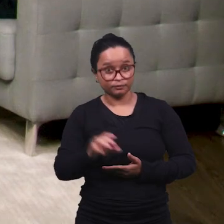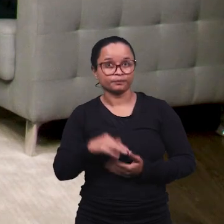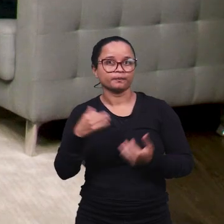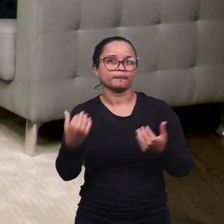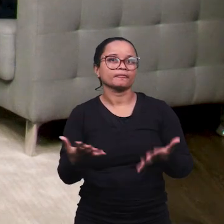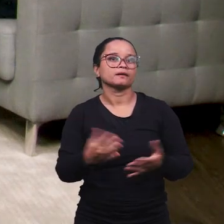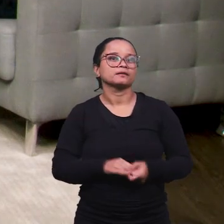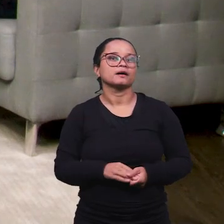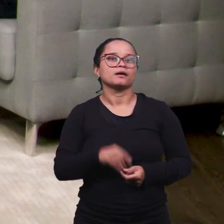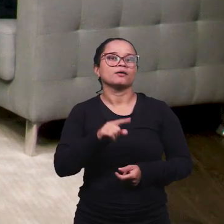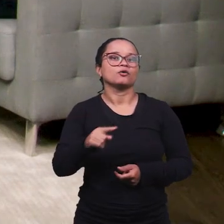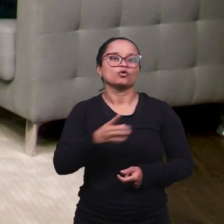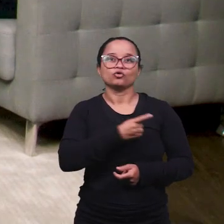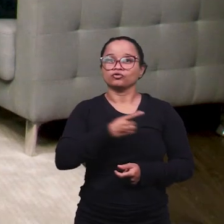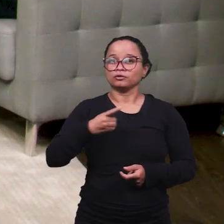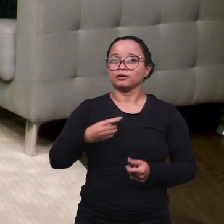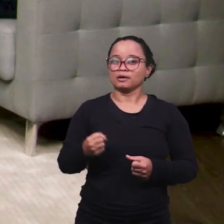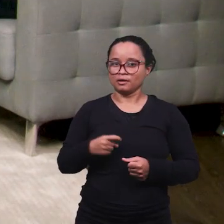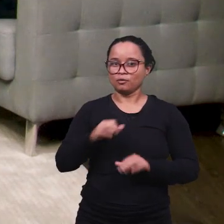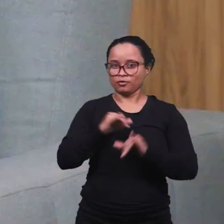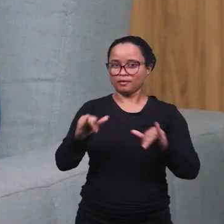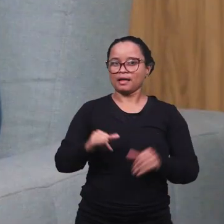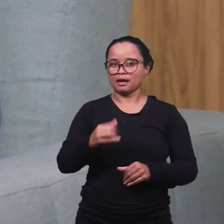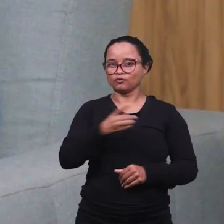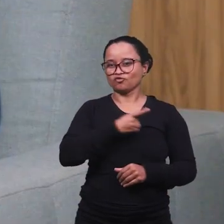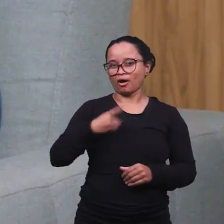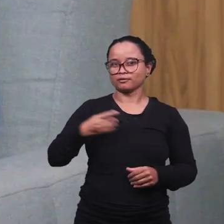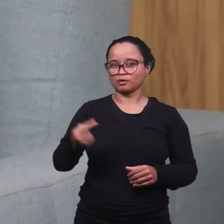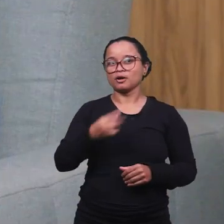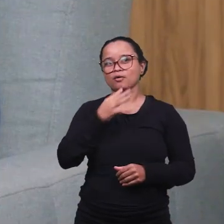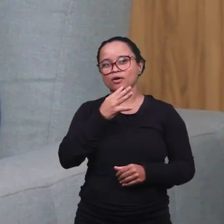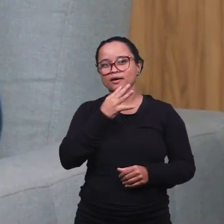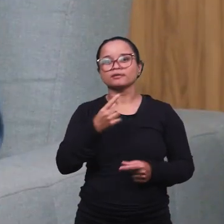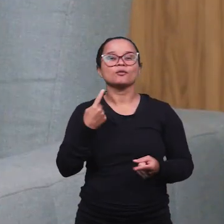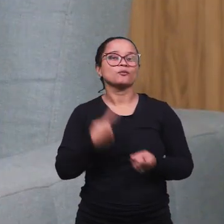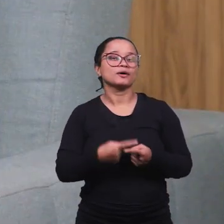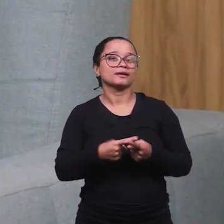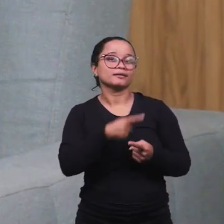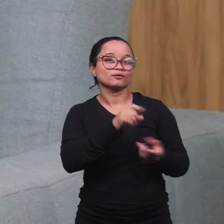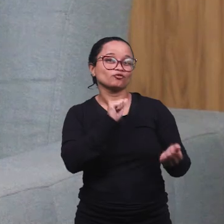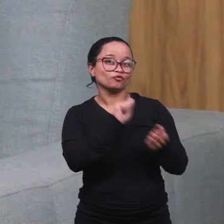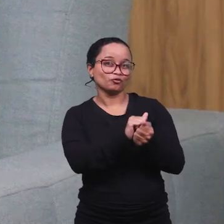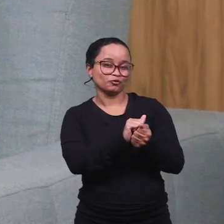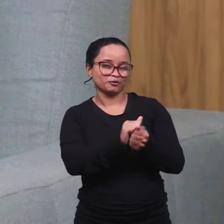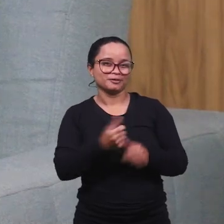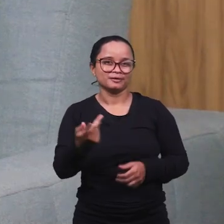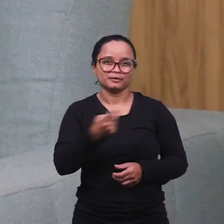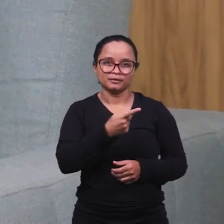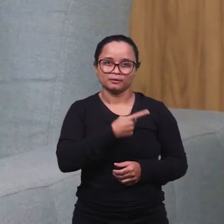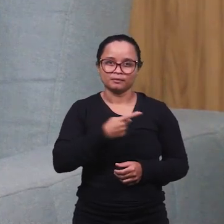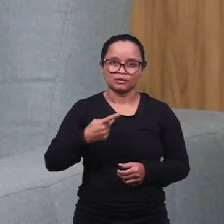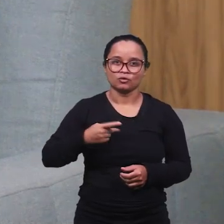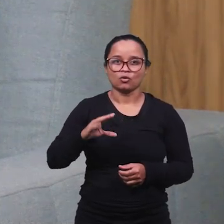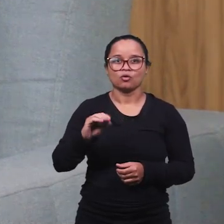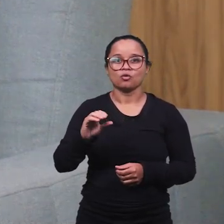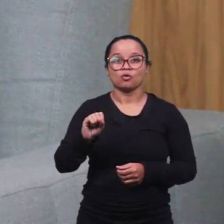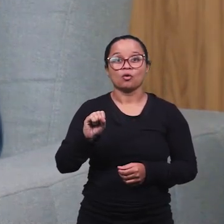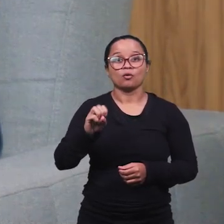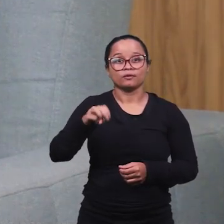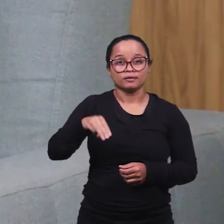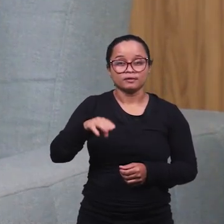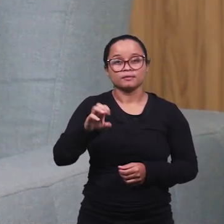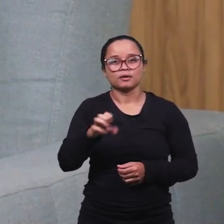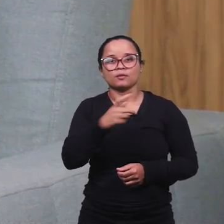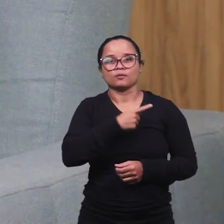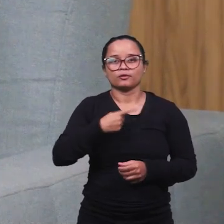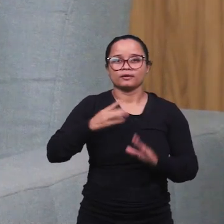Rasa 1, o pastor disse aqui, né? Eu posso falar do Geraldo porque eu o conheço. É porque está junto lá, o pastor Cosme é o pastor